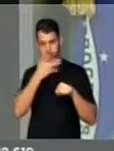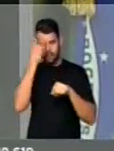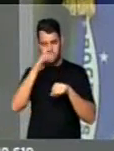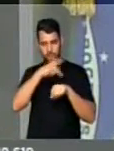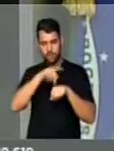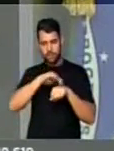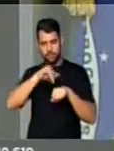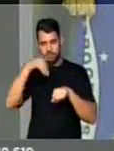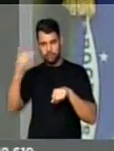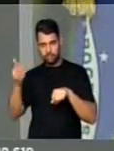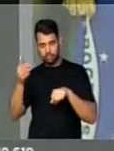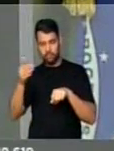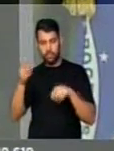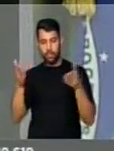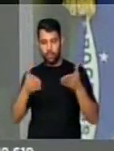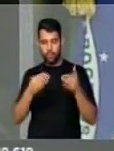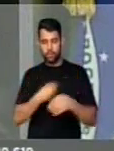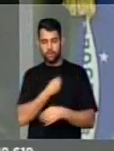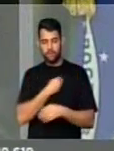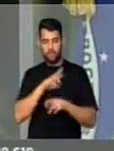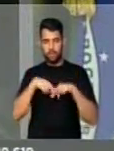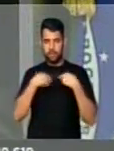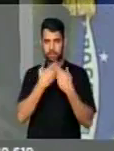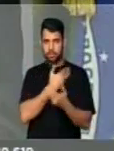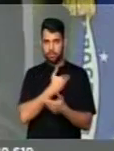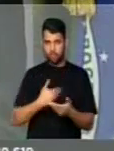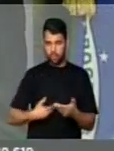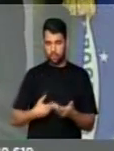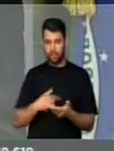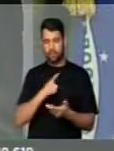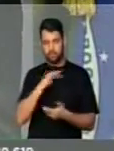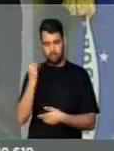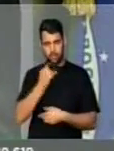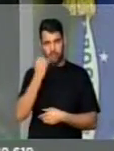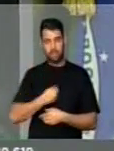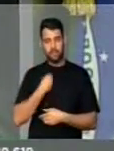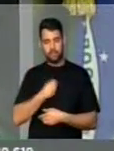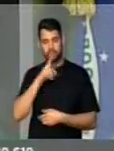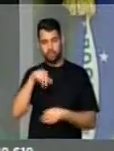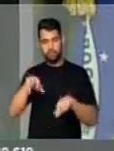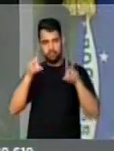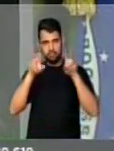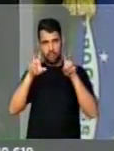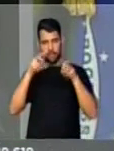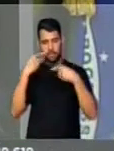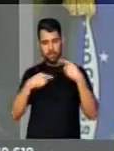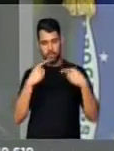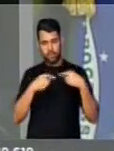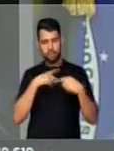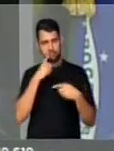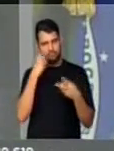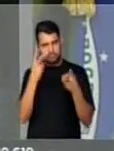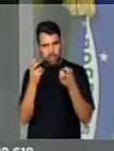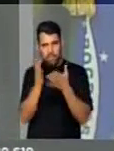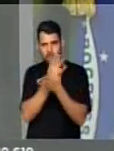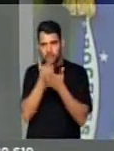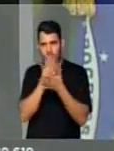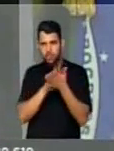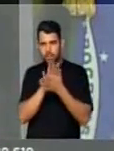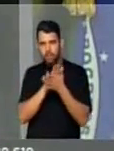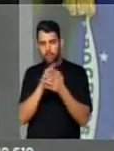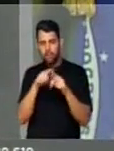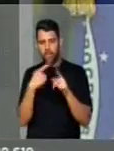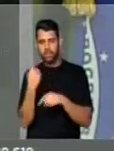estrangeiros. Hoje tivemos uma audiência pública grande, importante, sobre esse tema. E percebo que já não estamos